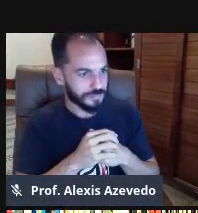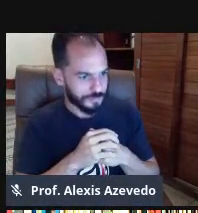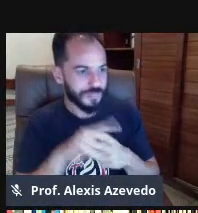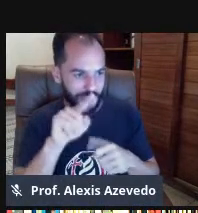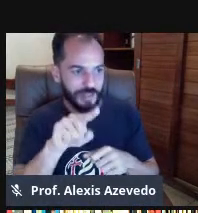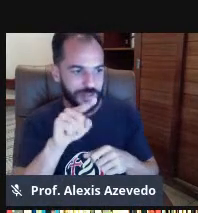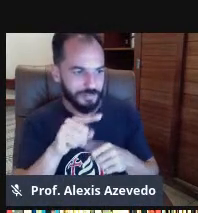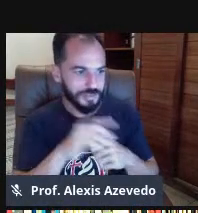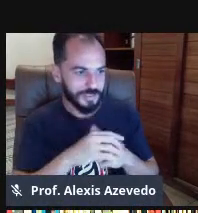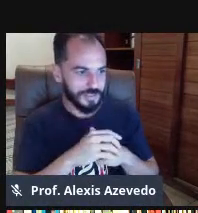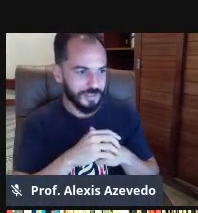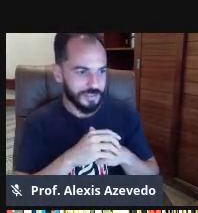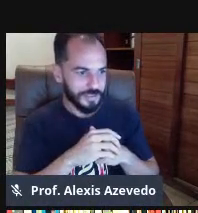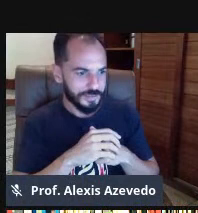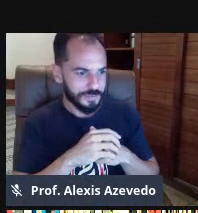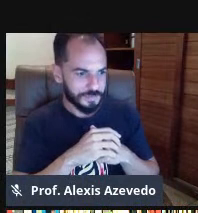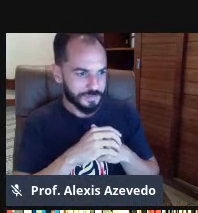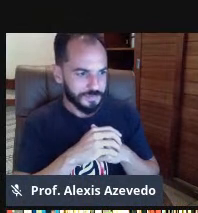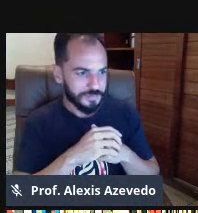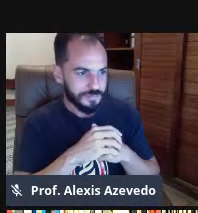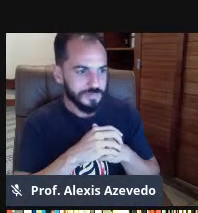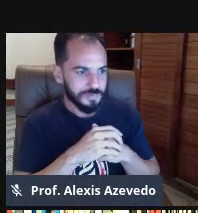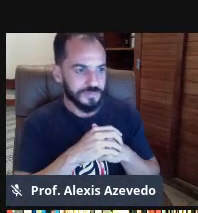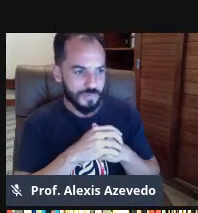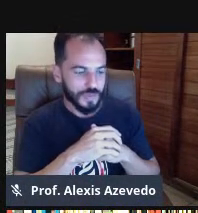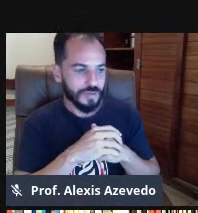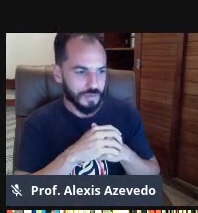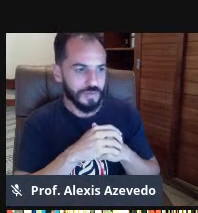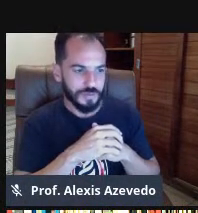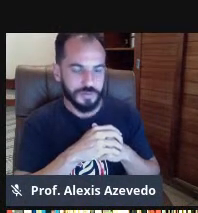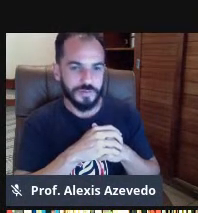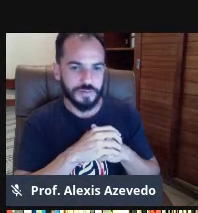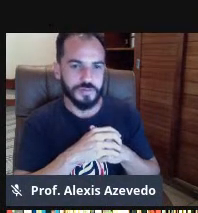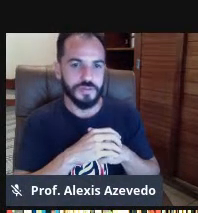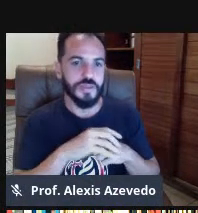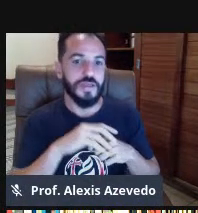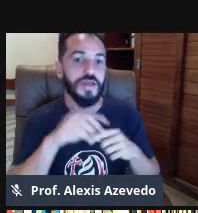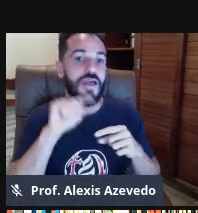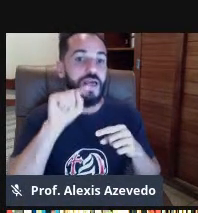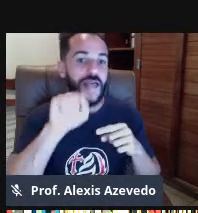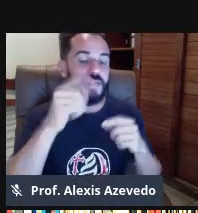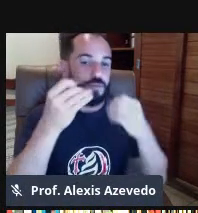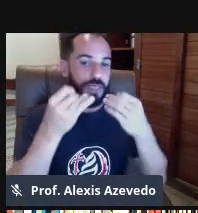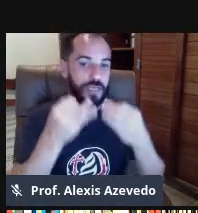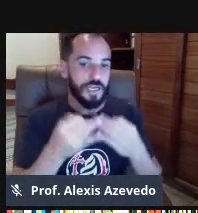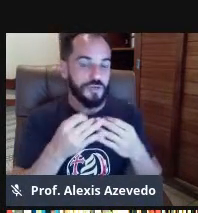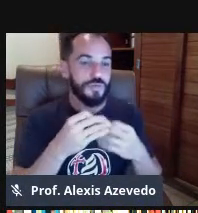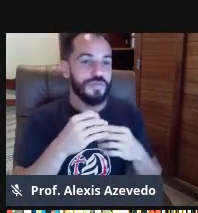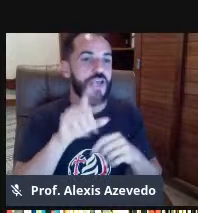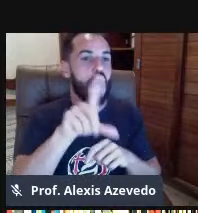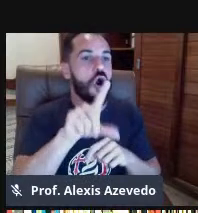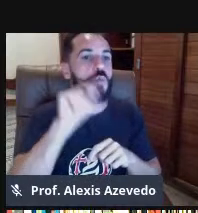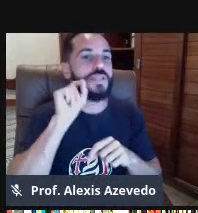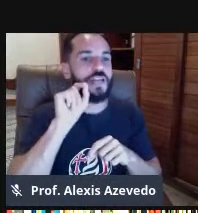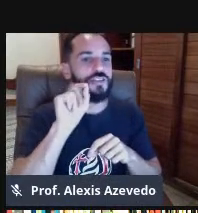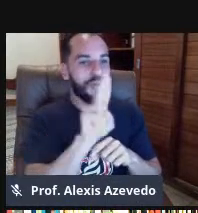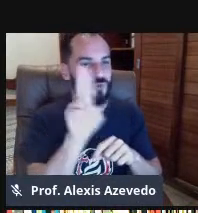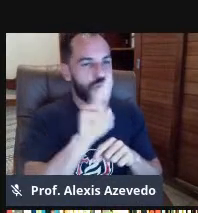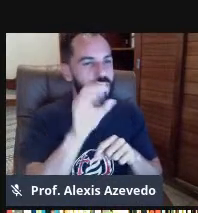terceiro período e 2 no quarto período, né? As optativas, lógico, que elas são oferecidas